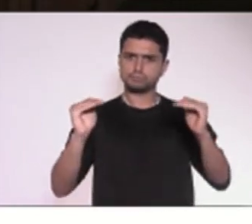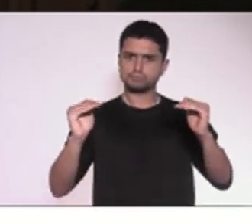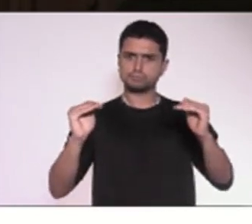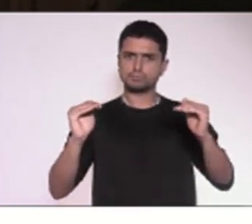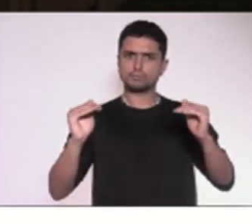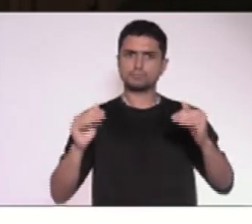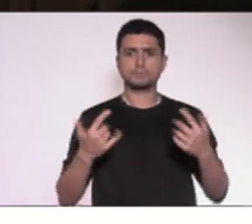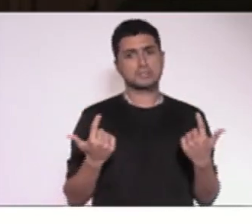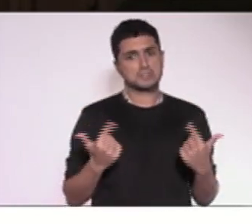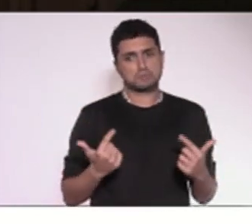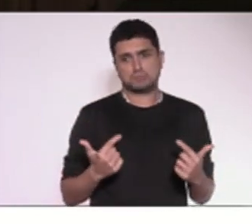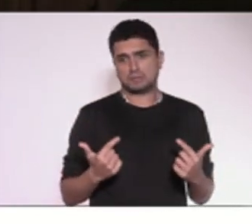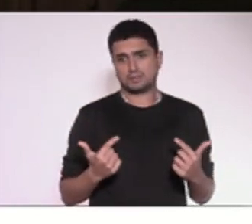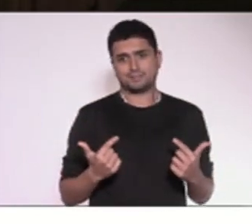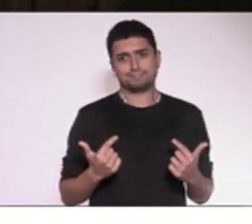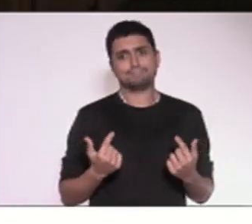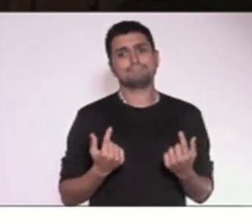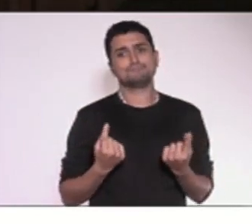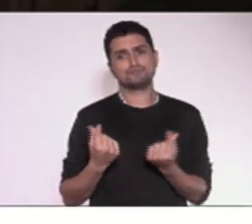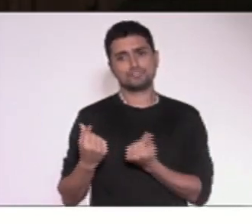humanos,